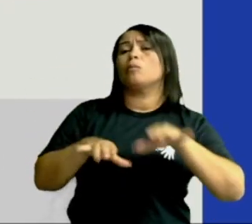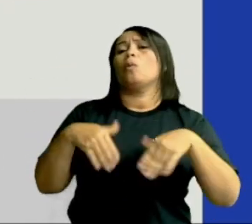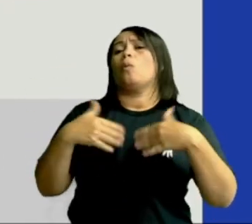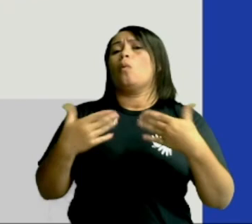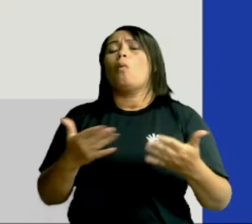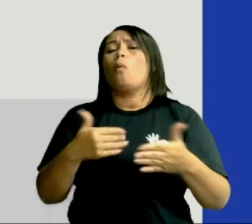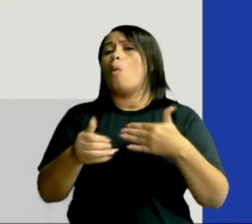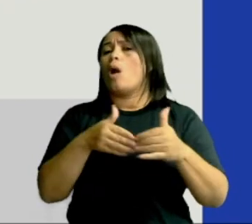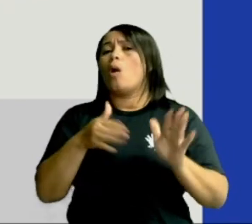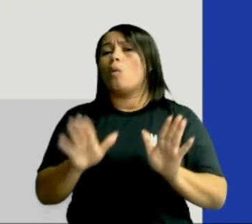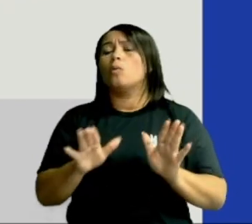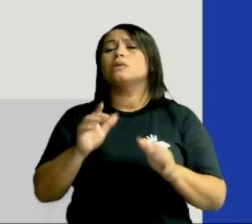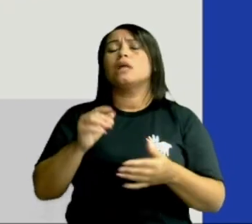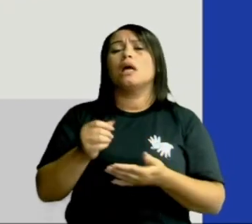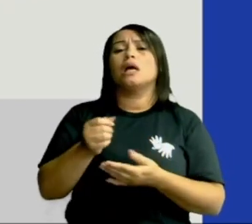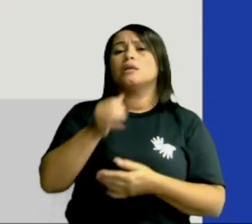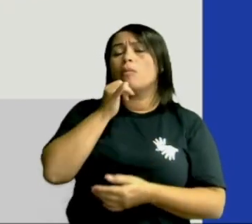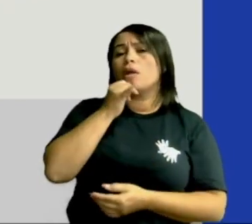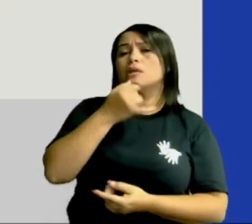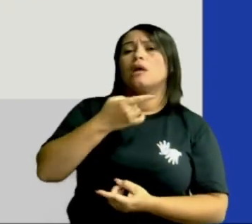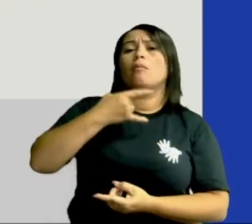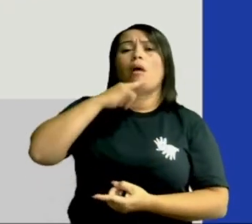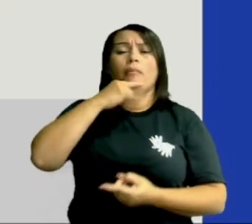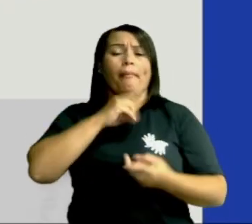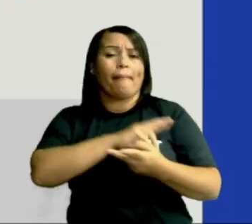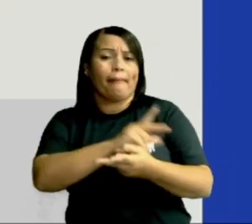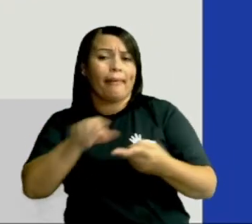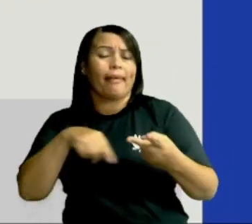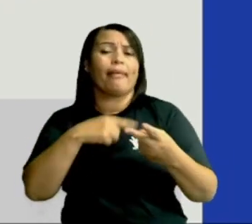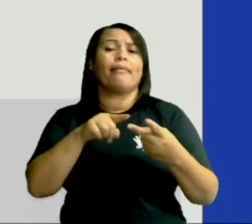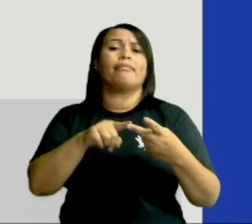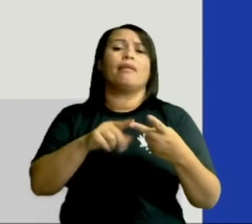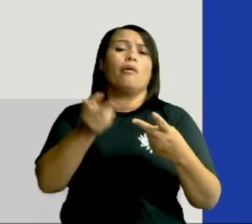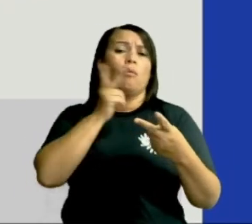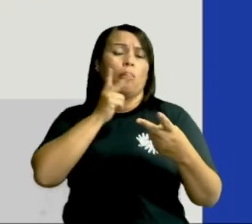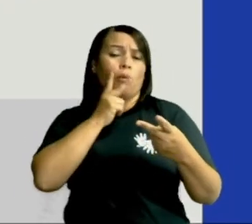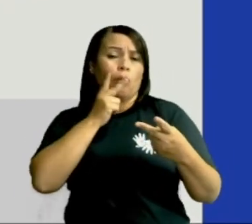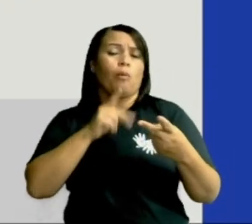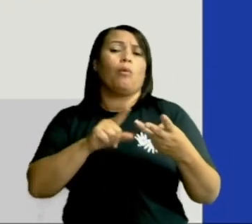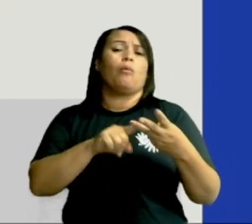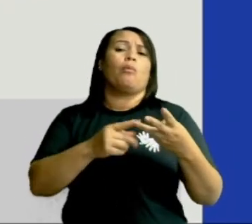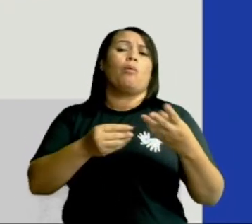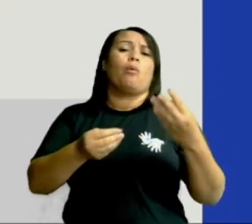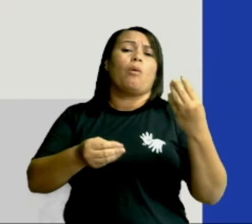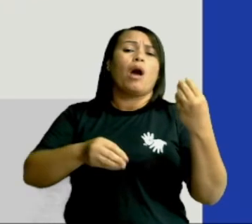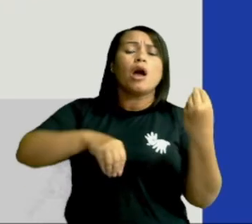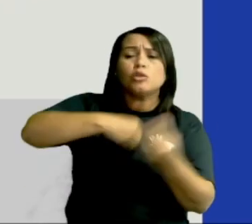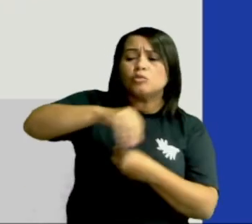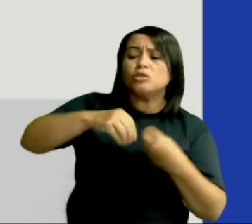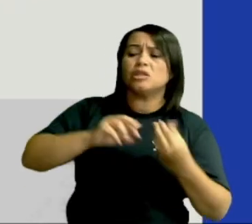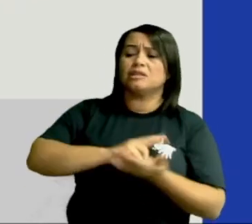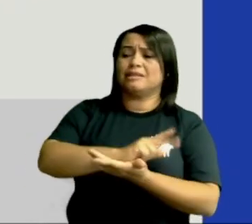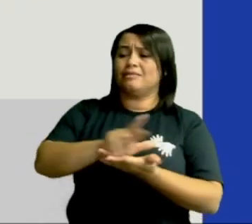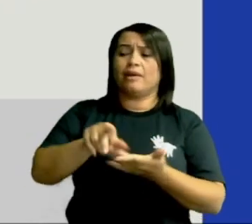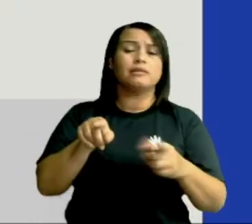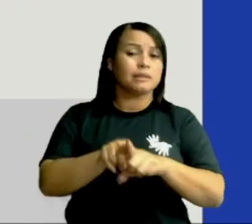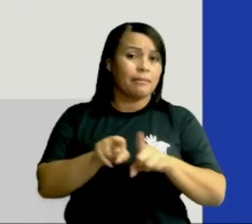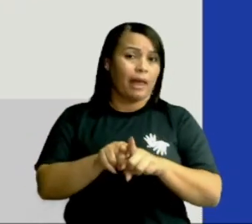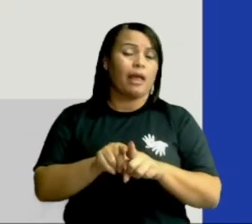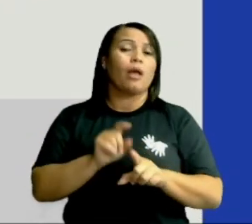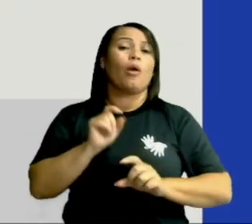seja alcoolismo, tabagismo, outras substâncias psicoativas. Assim